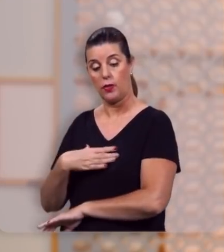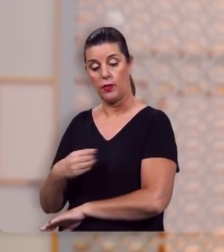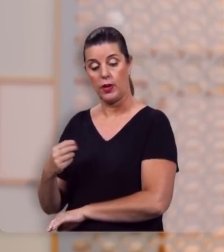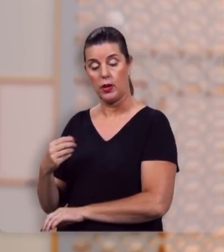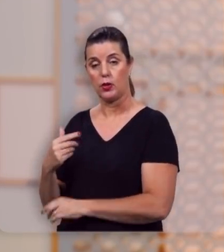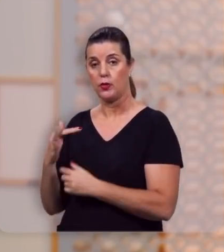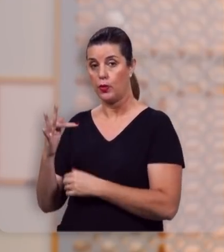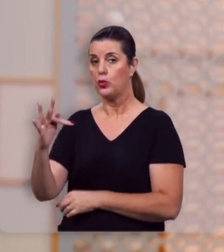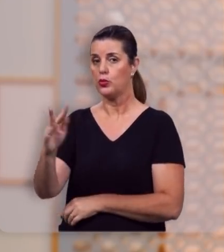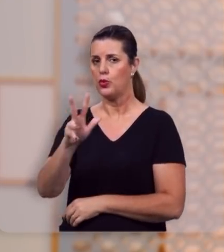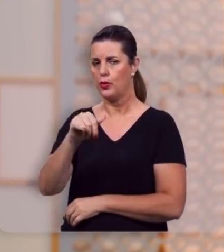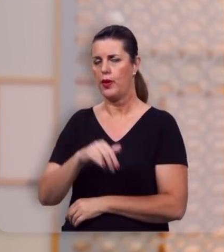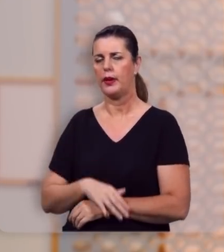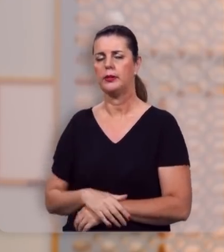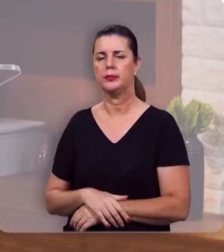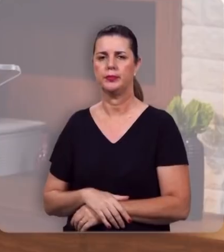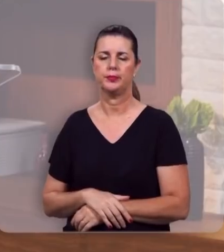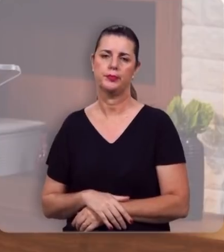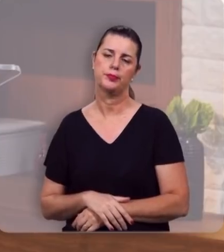virão amanhã.